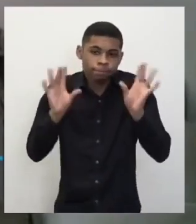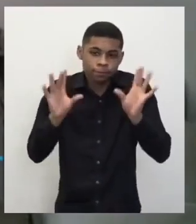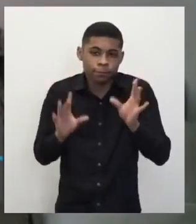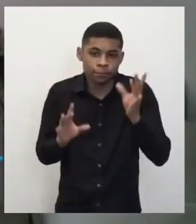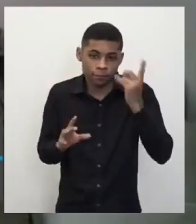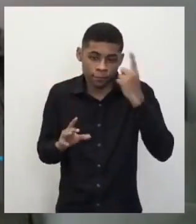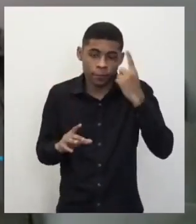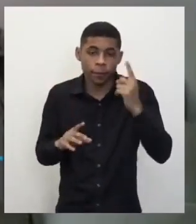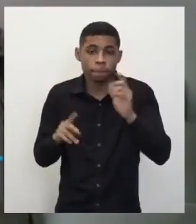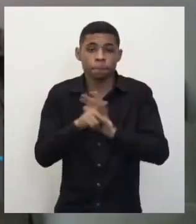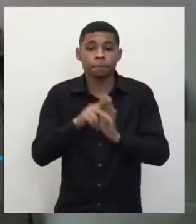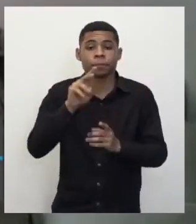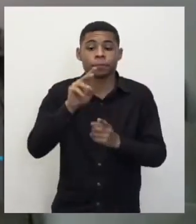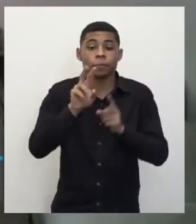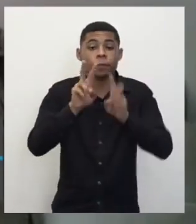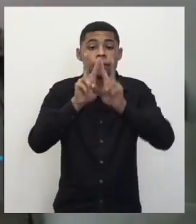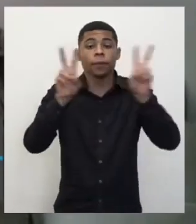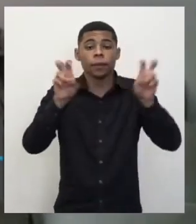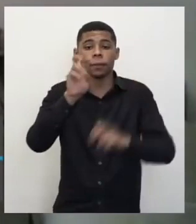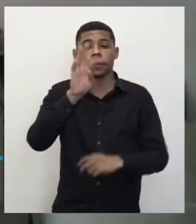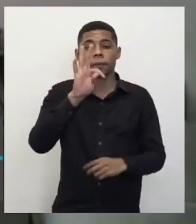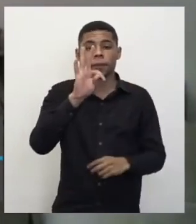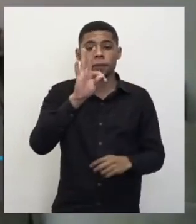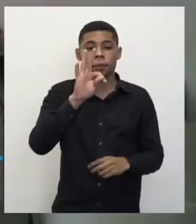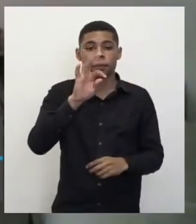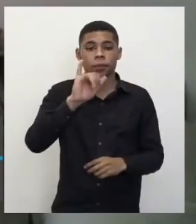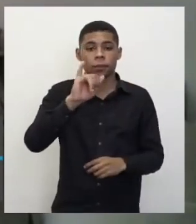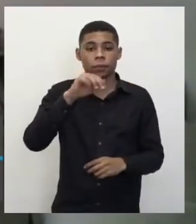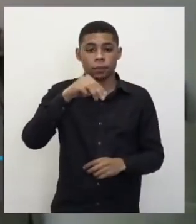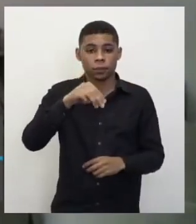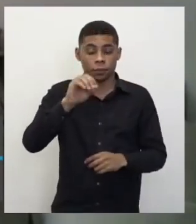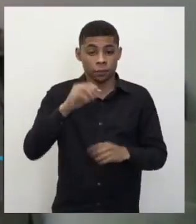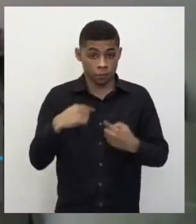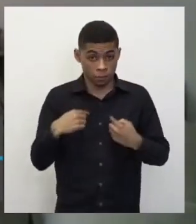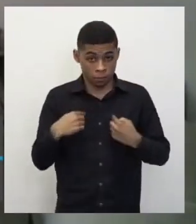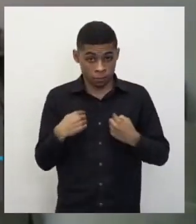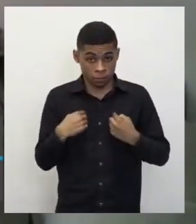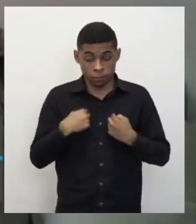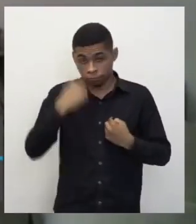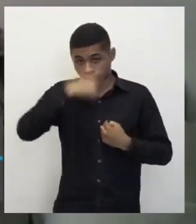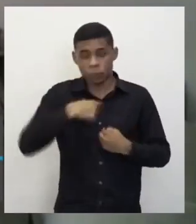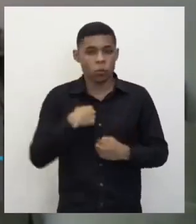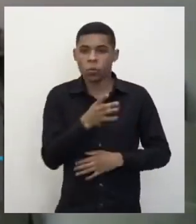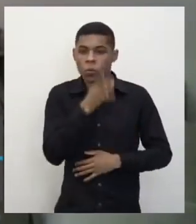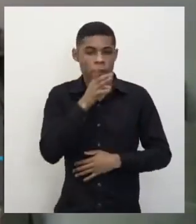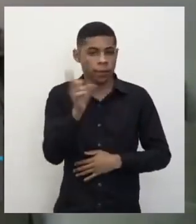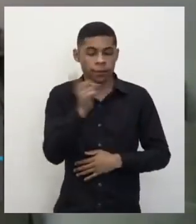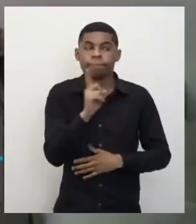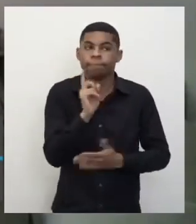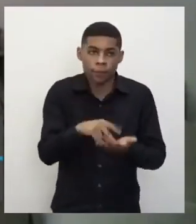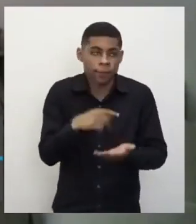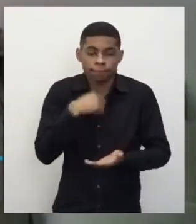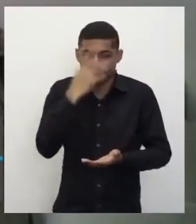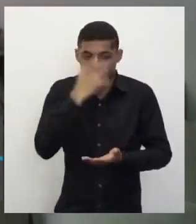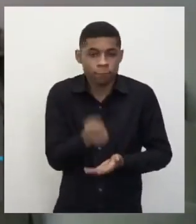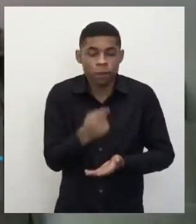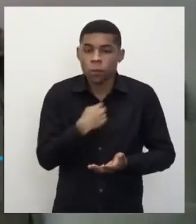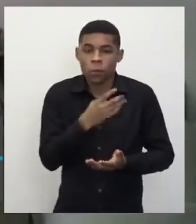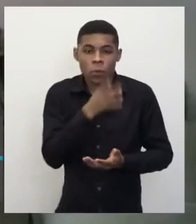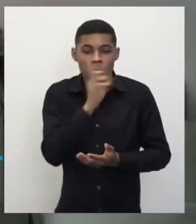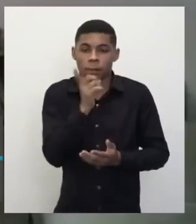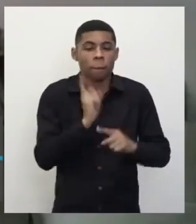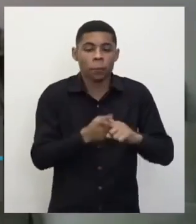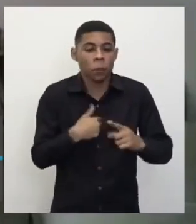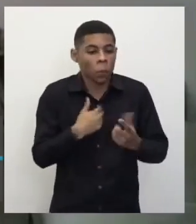o do Timo, né? Eu, na verdade, não conheço, tá? Sinceramente falando, eu não conheço esse jogo, até nem sou